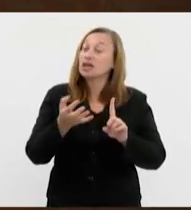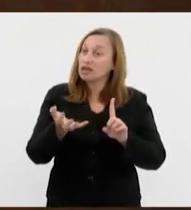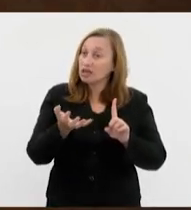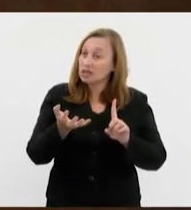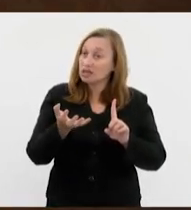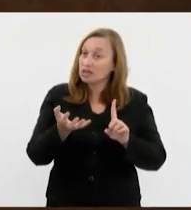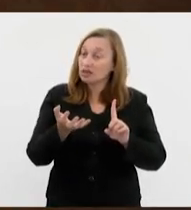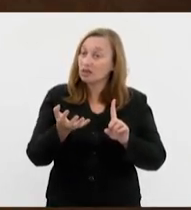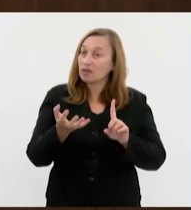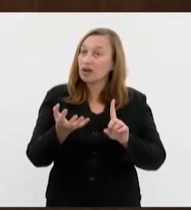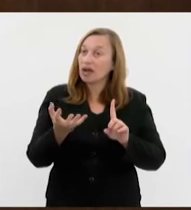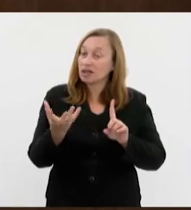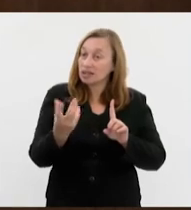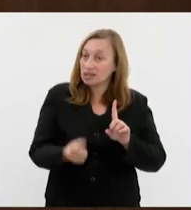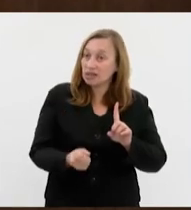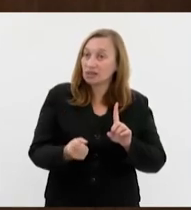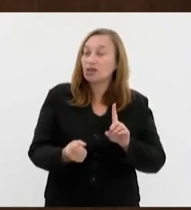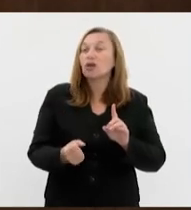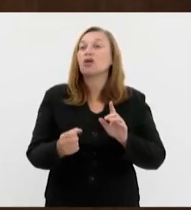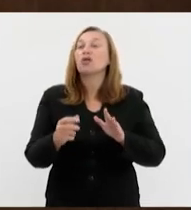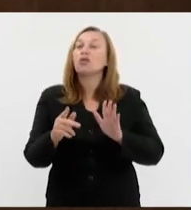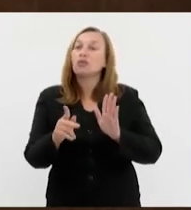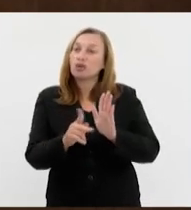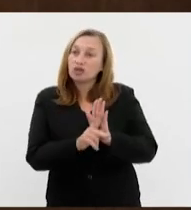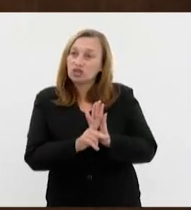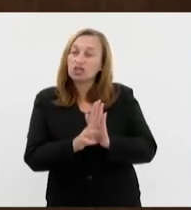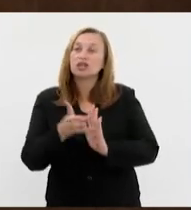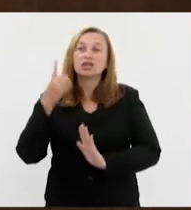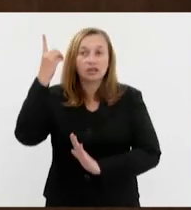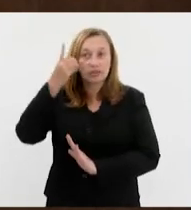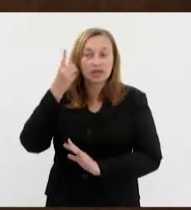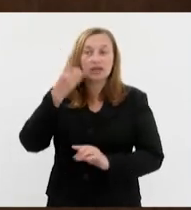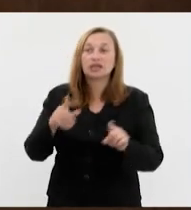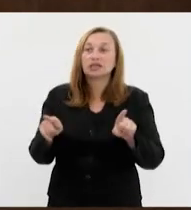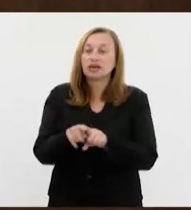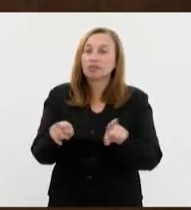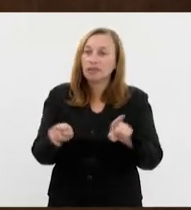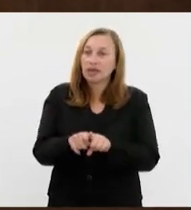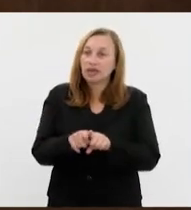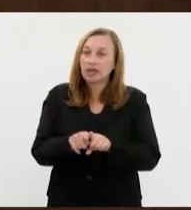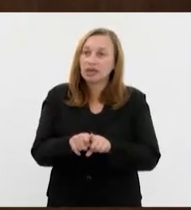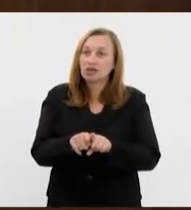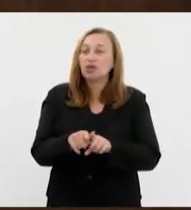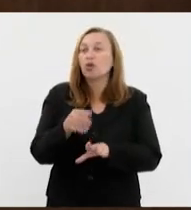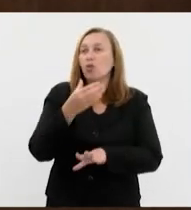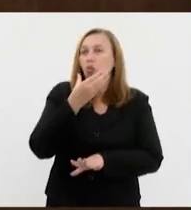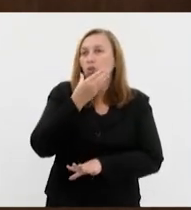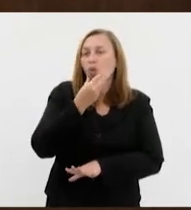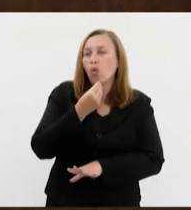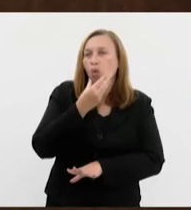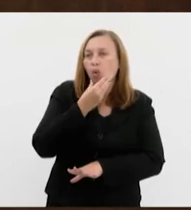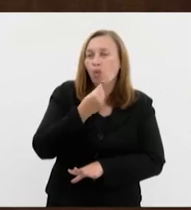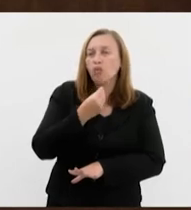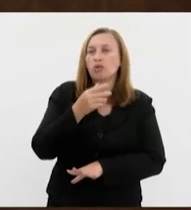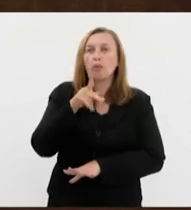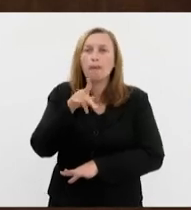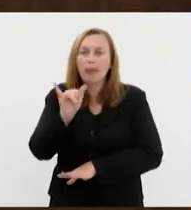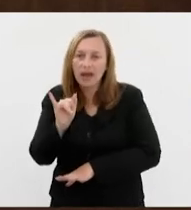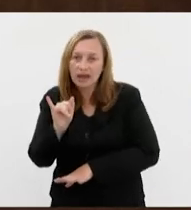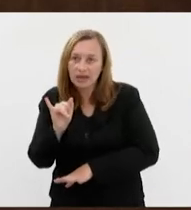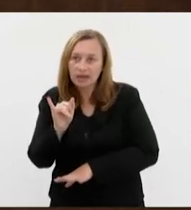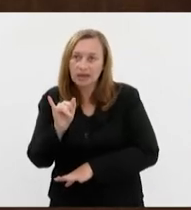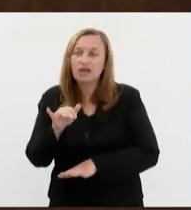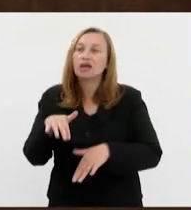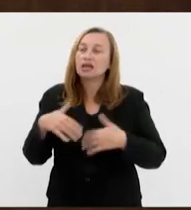que o projeto da deputada também contempla os homens, os pais.